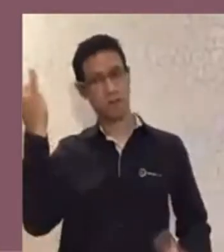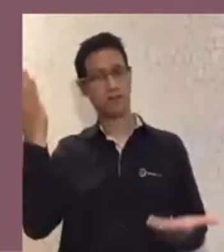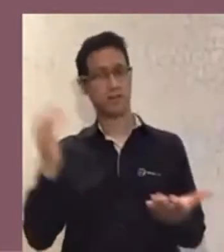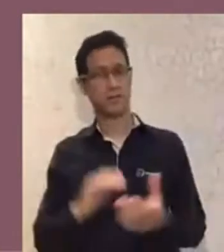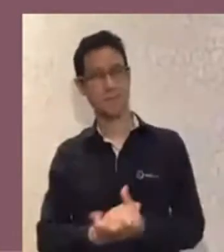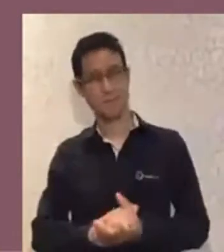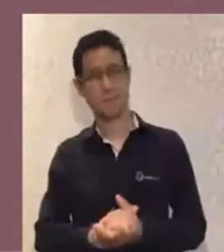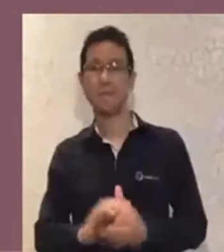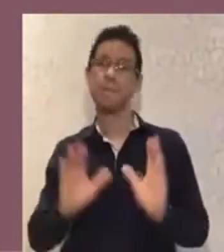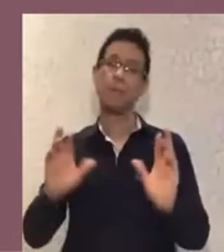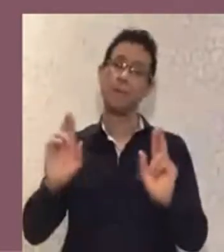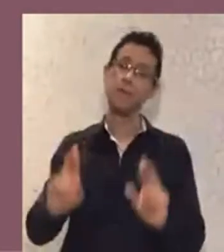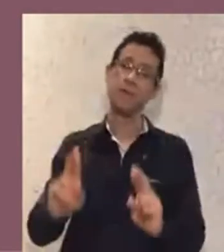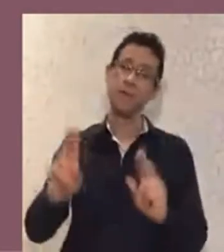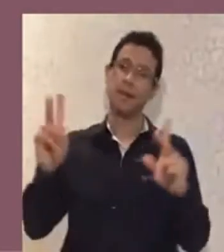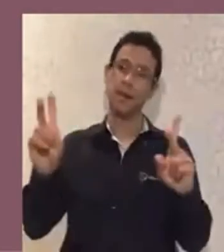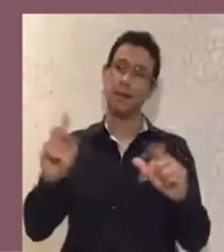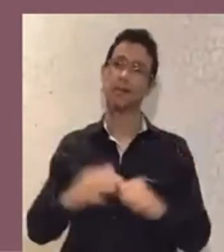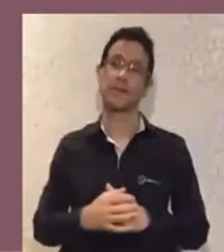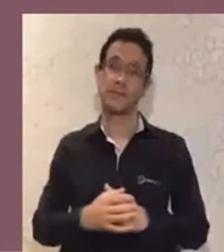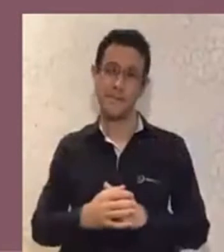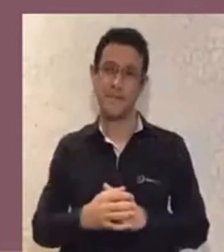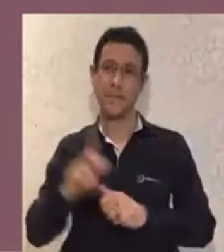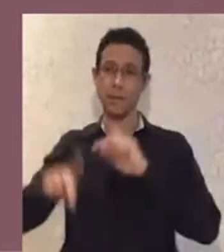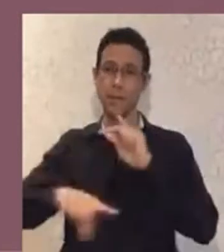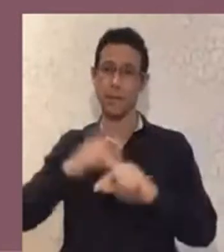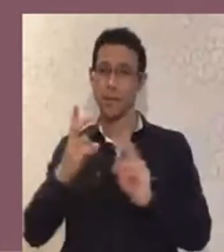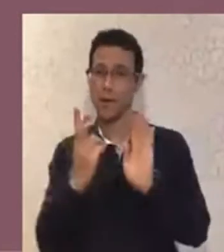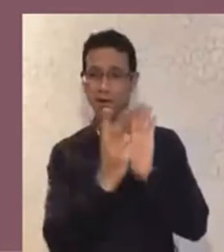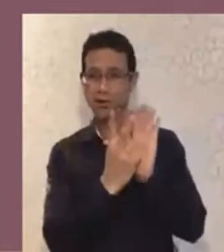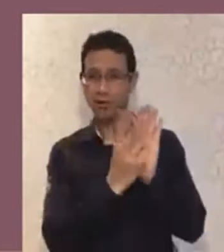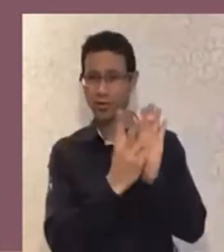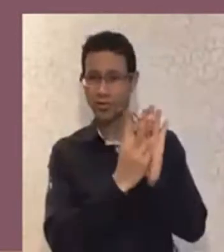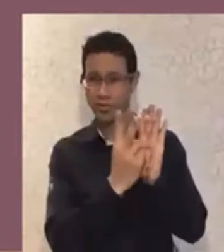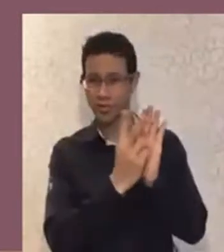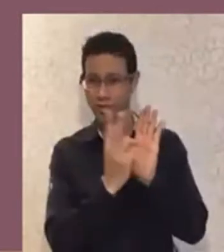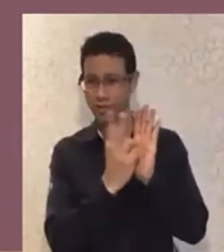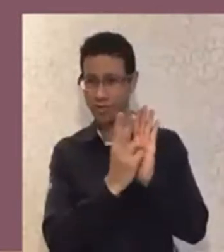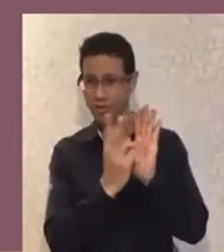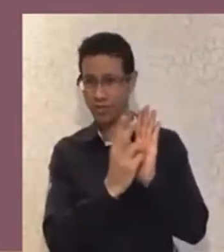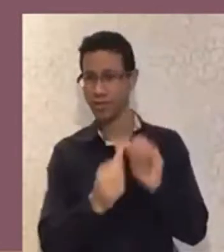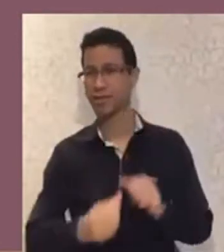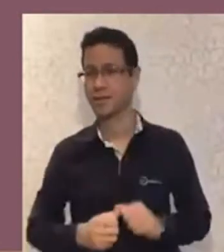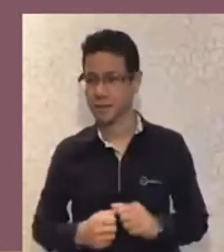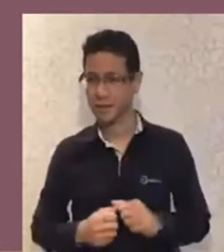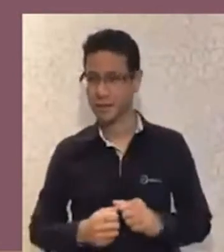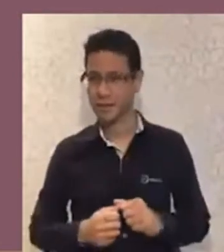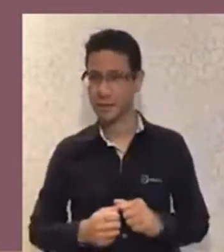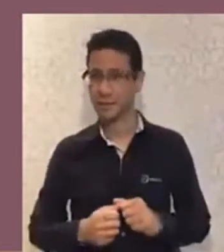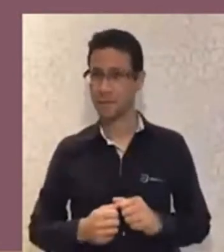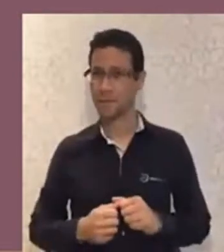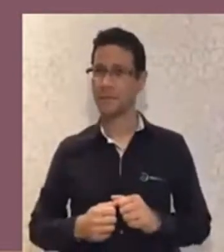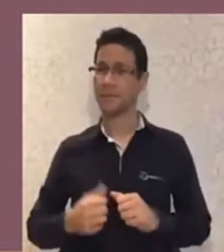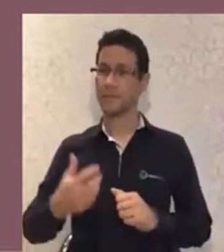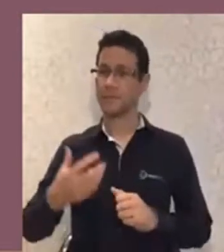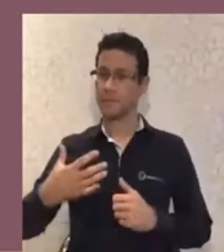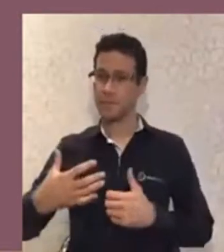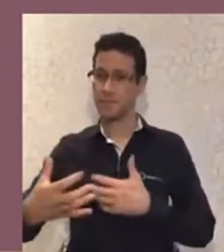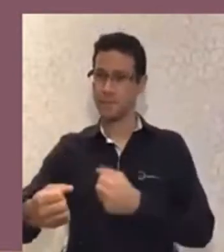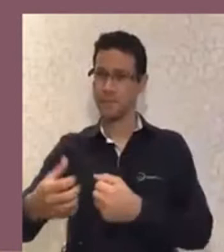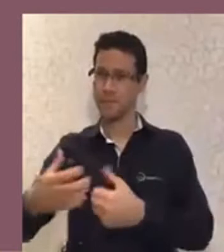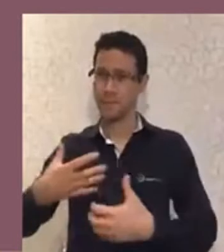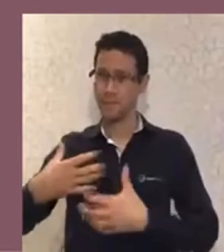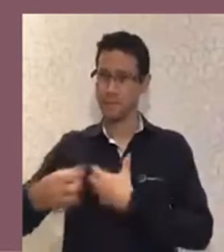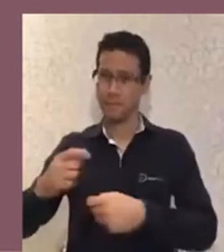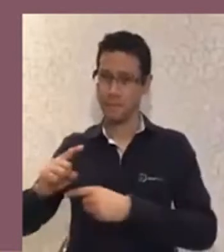diferença. Os povos indígenas e os descendentes dos africanos